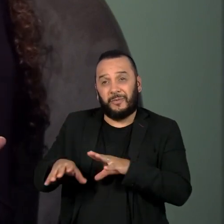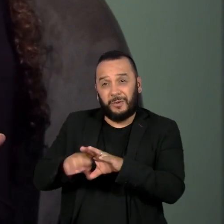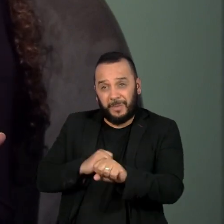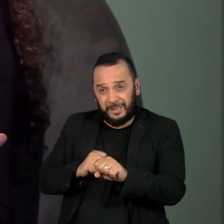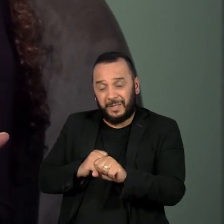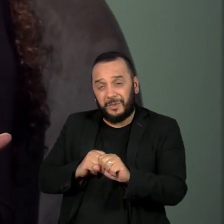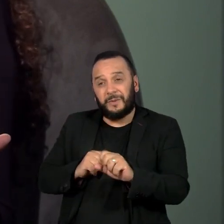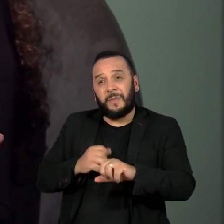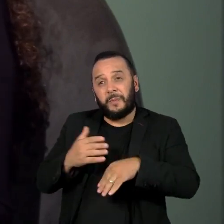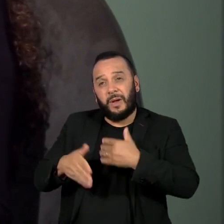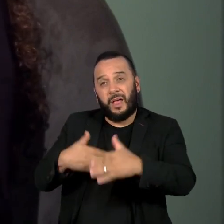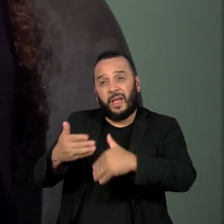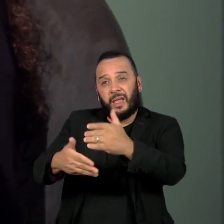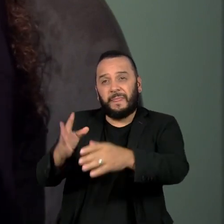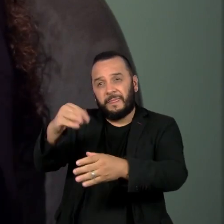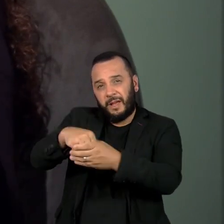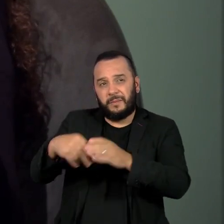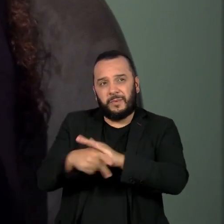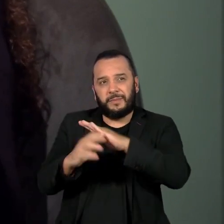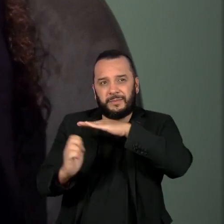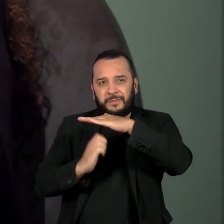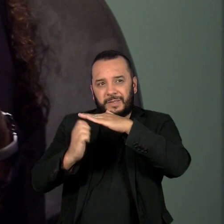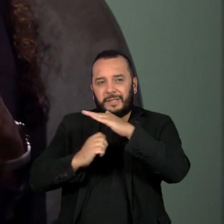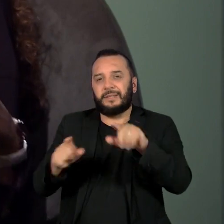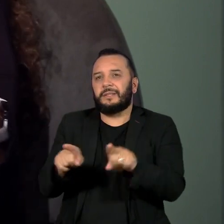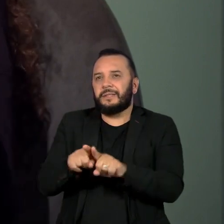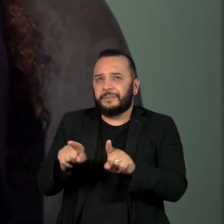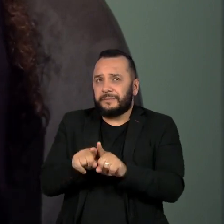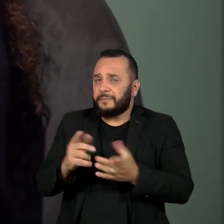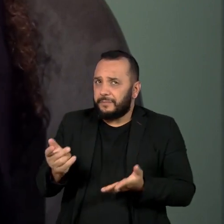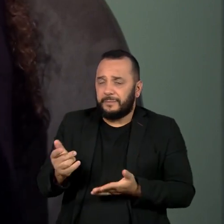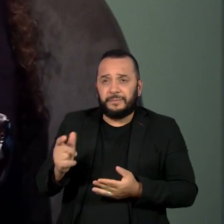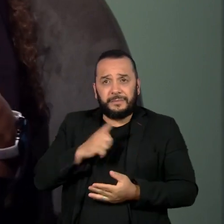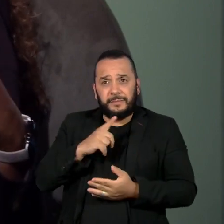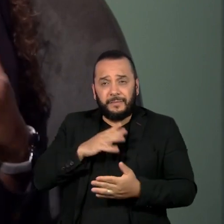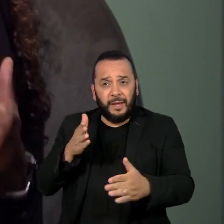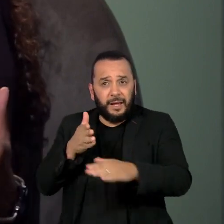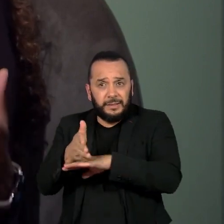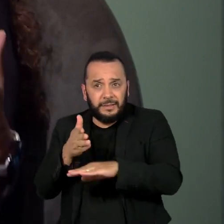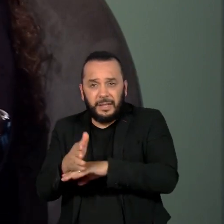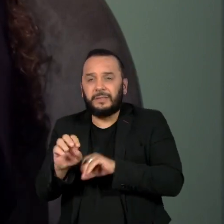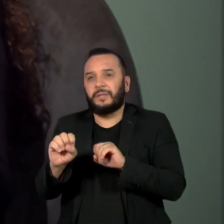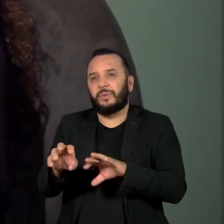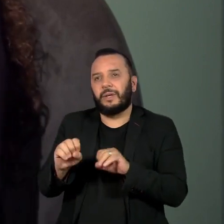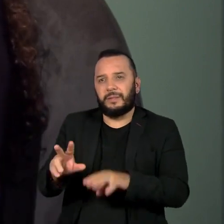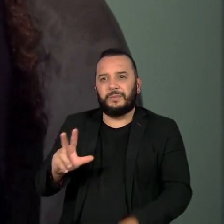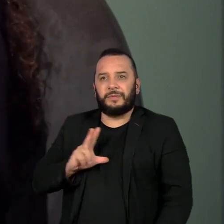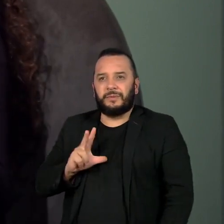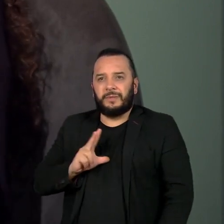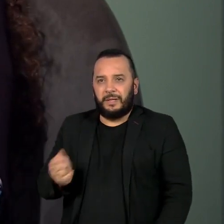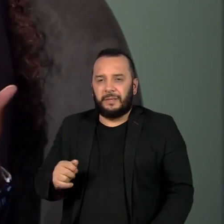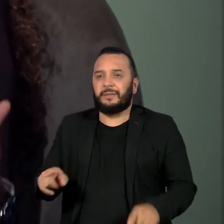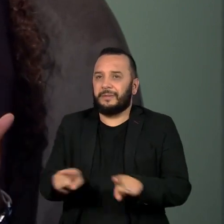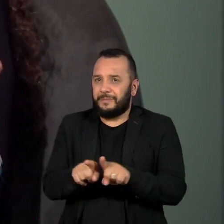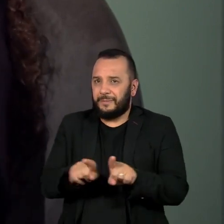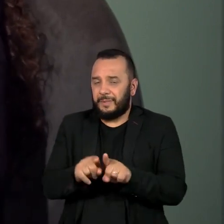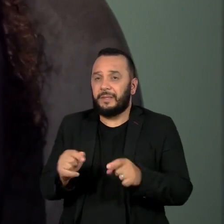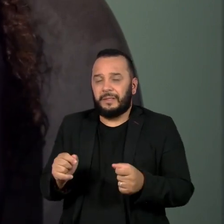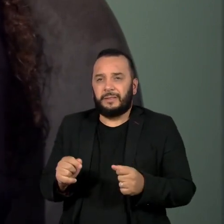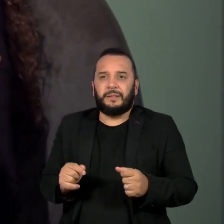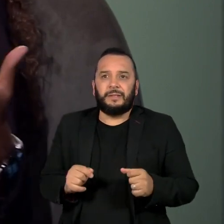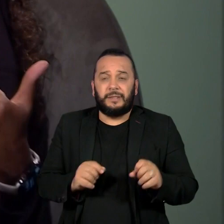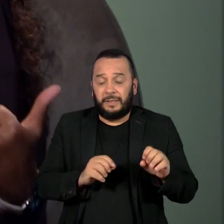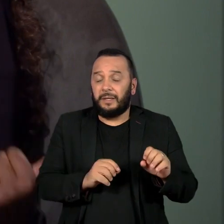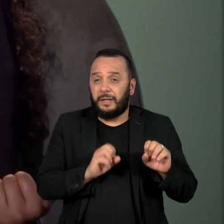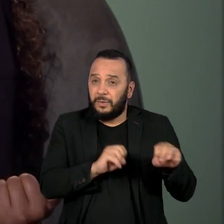né, que a pesquisa traz, que é essa diferença de acesso na educação, por exemplo, privada, entre a educação privada, entre